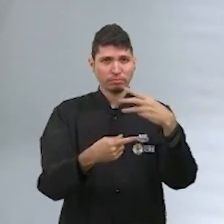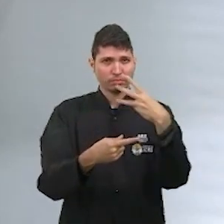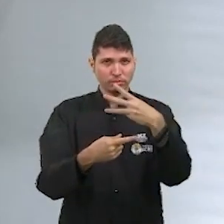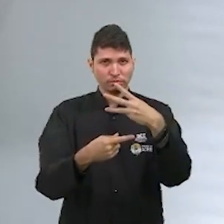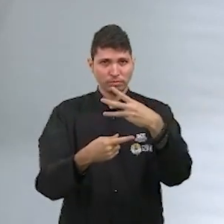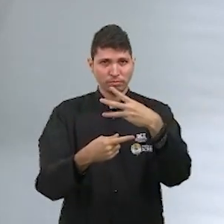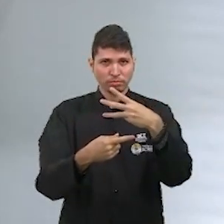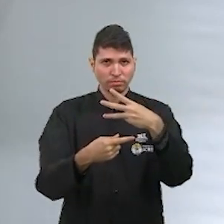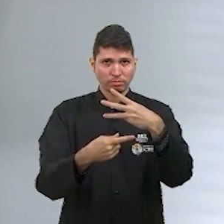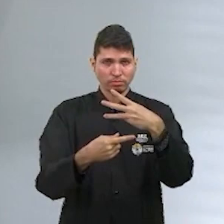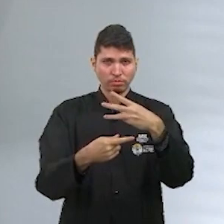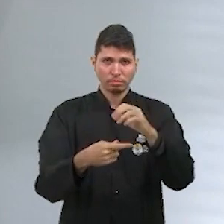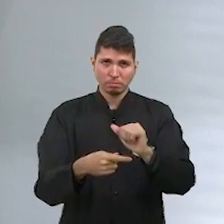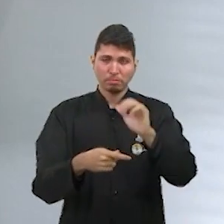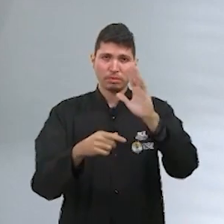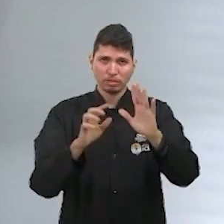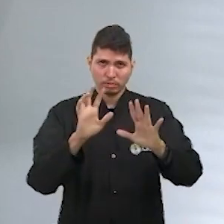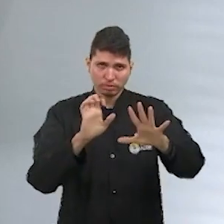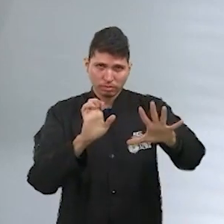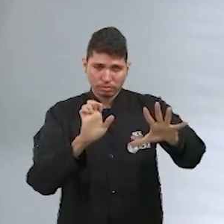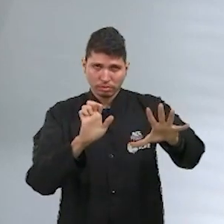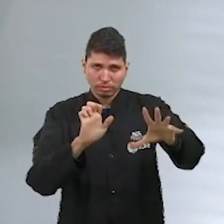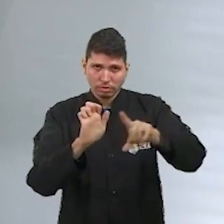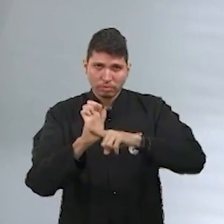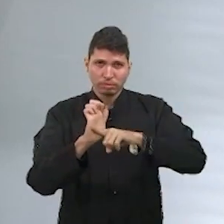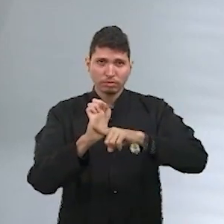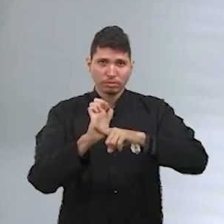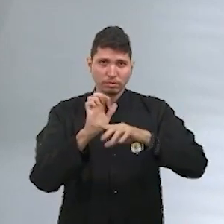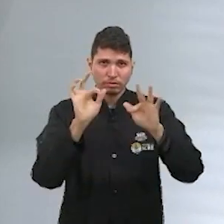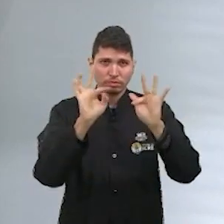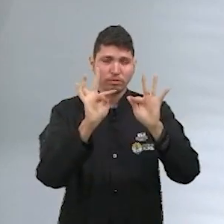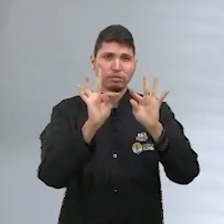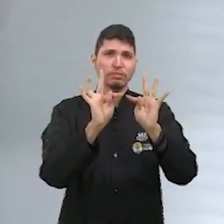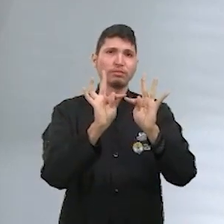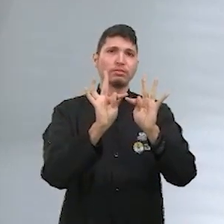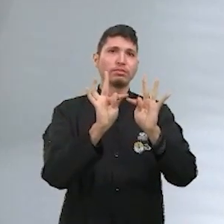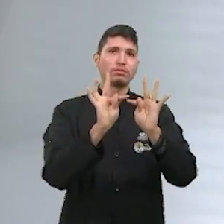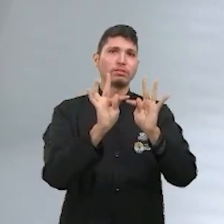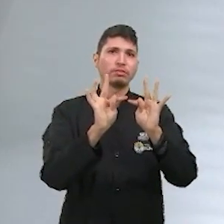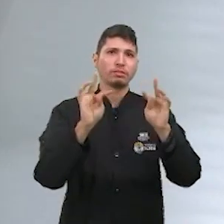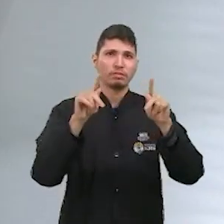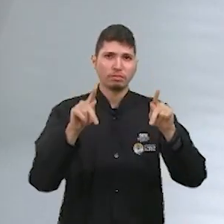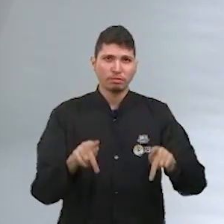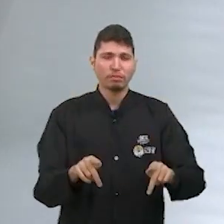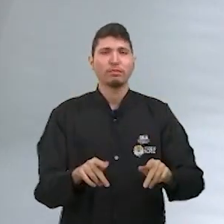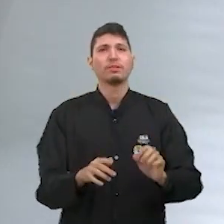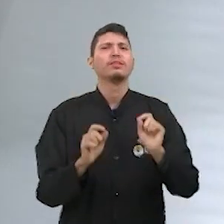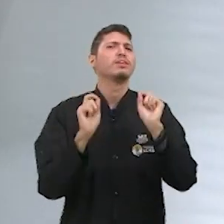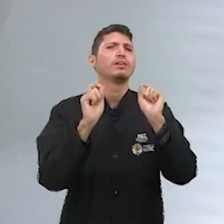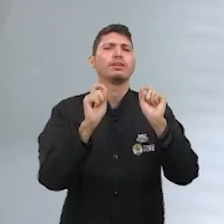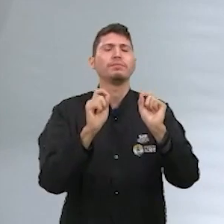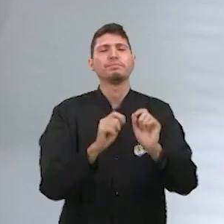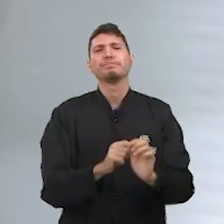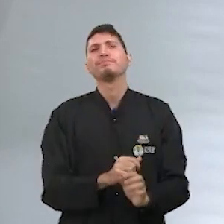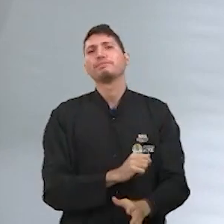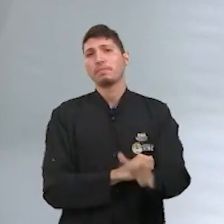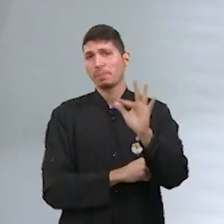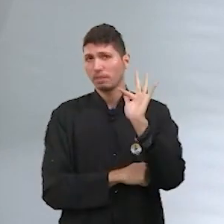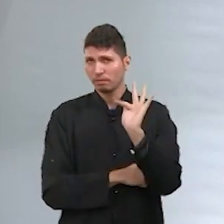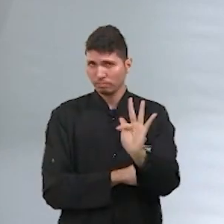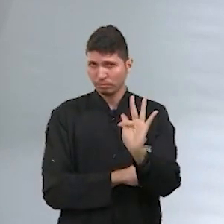elementos mais eletronegativos da tabela periódica. Quem são eles? Flúor é o